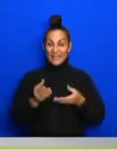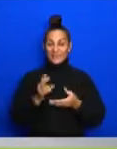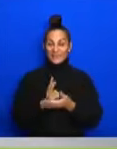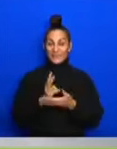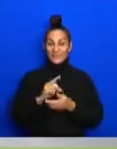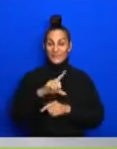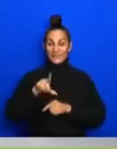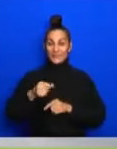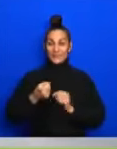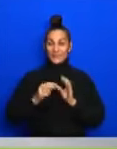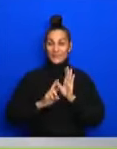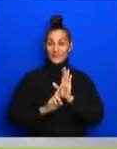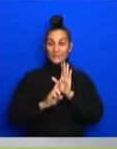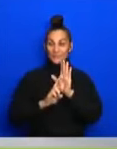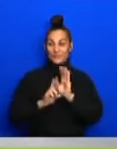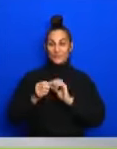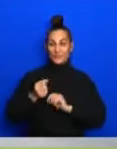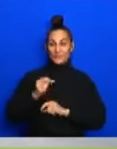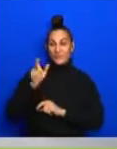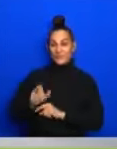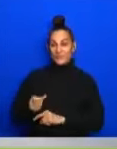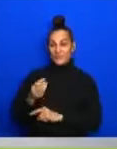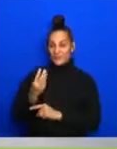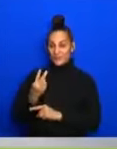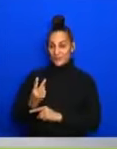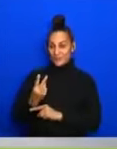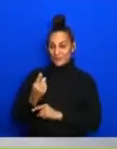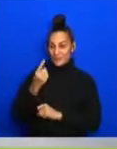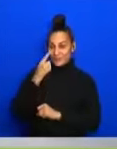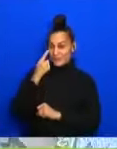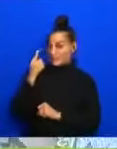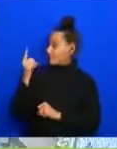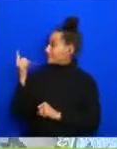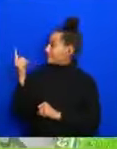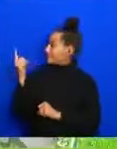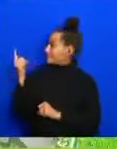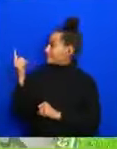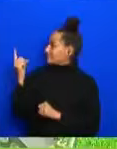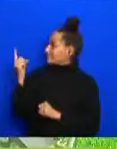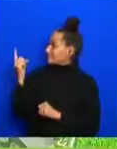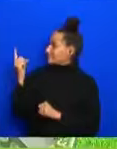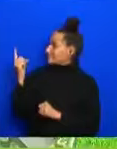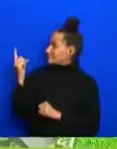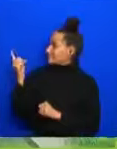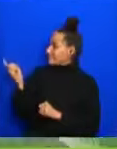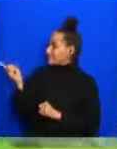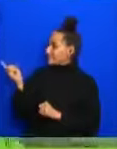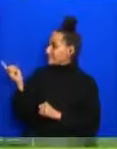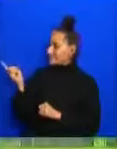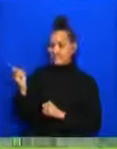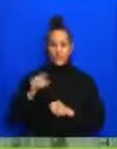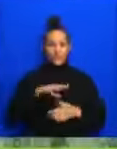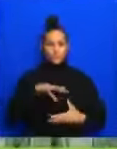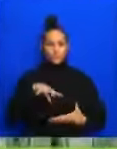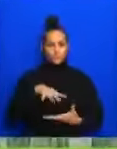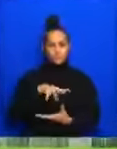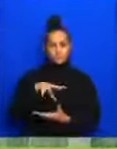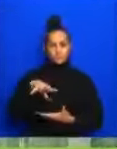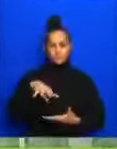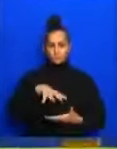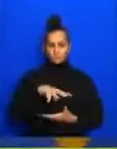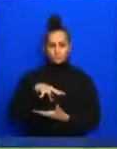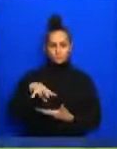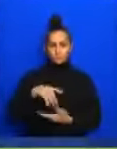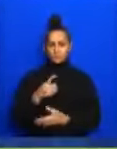Agora, passaremos ao sorteio do número correspondente à coluna número 2. Bola posicionada, valendo. Globo